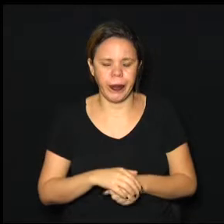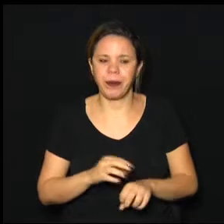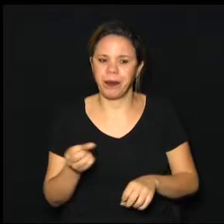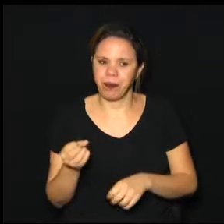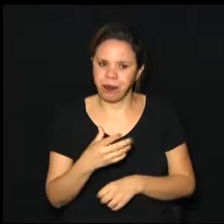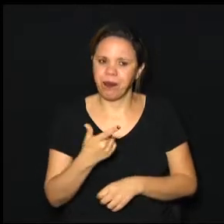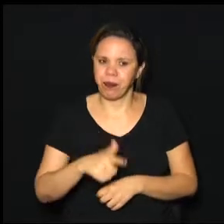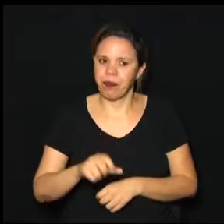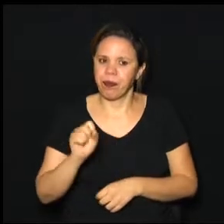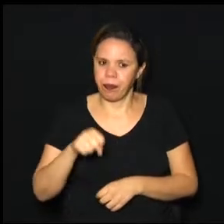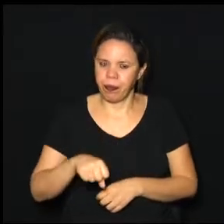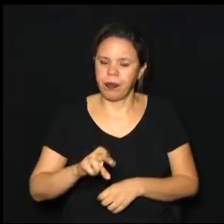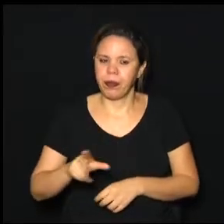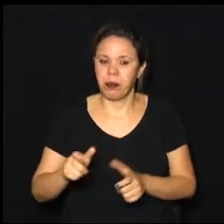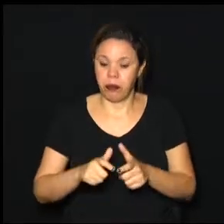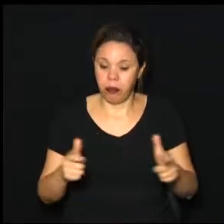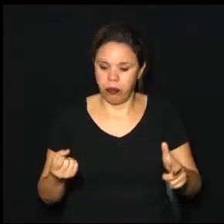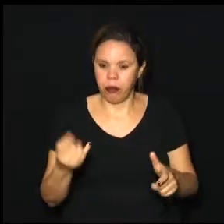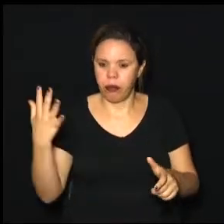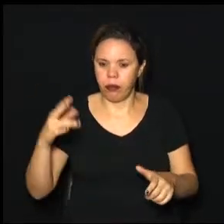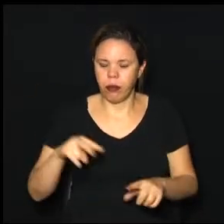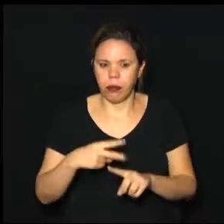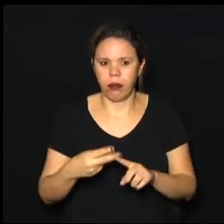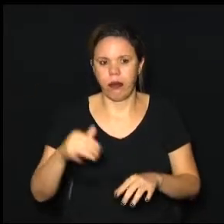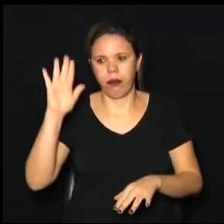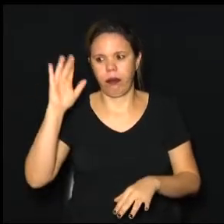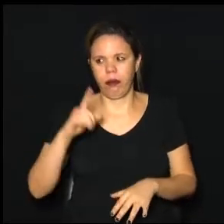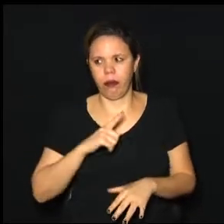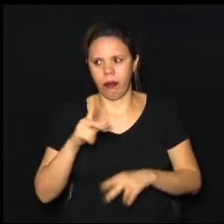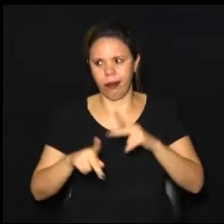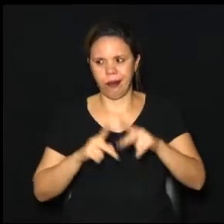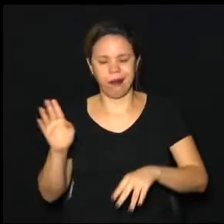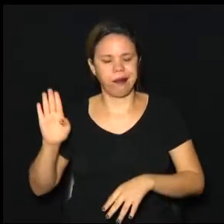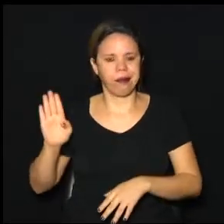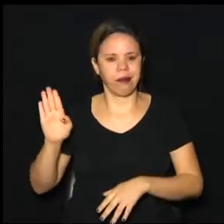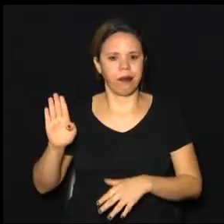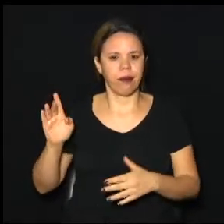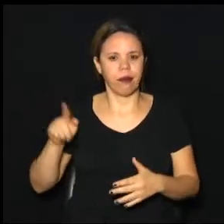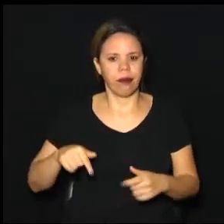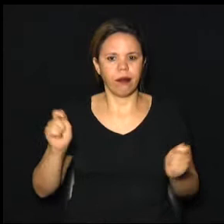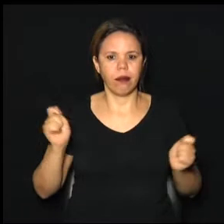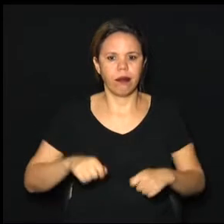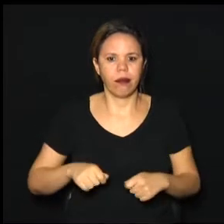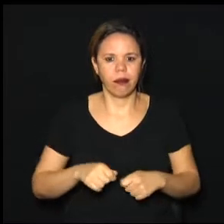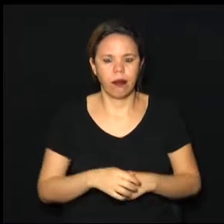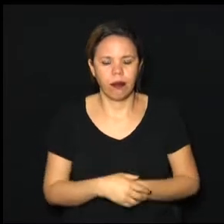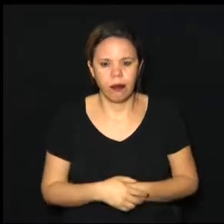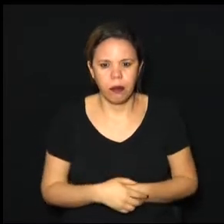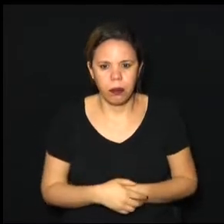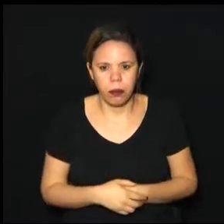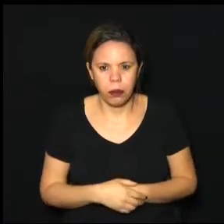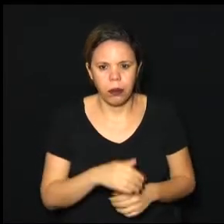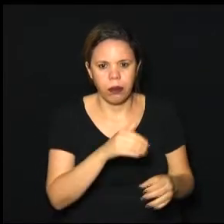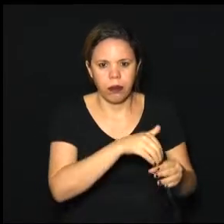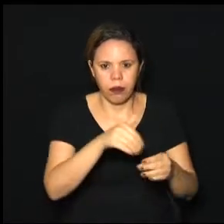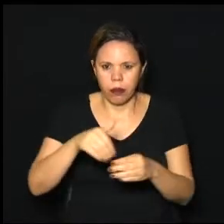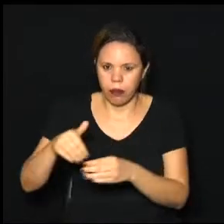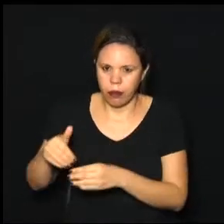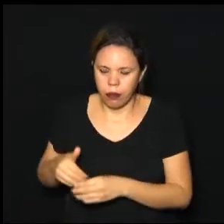muita diferença. Por quê? Porque na medida em que temos mais candidatos, é provável que os votos